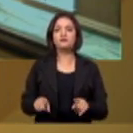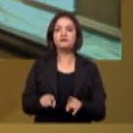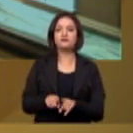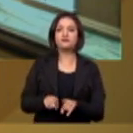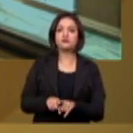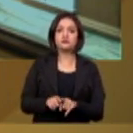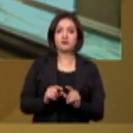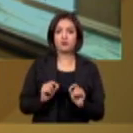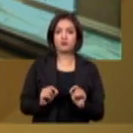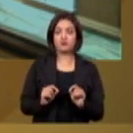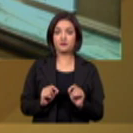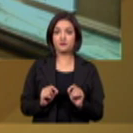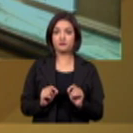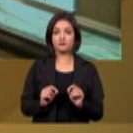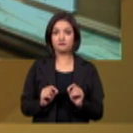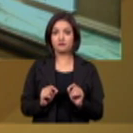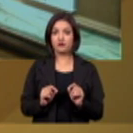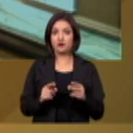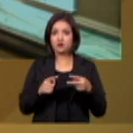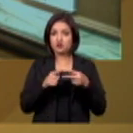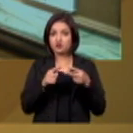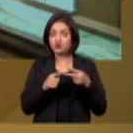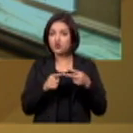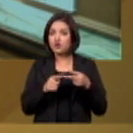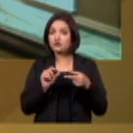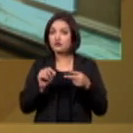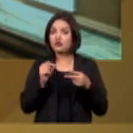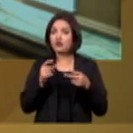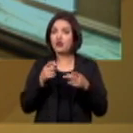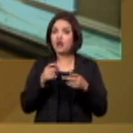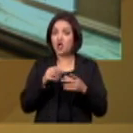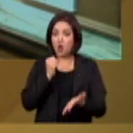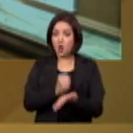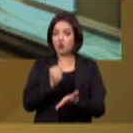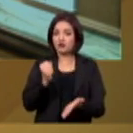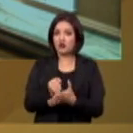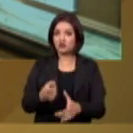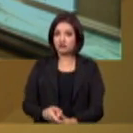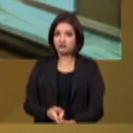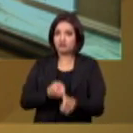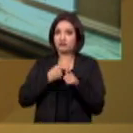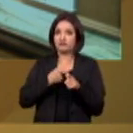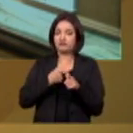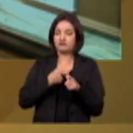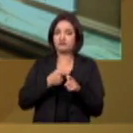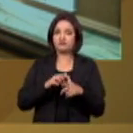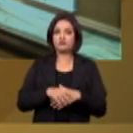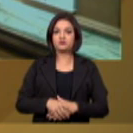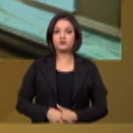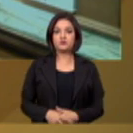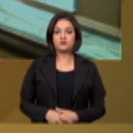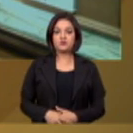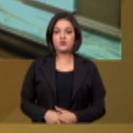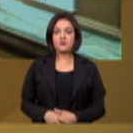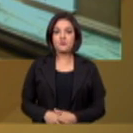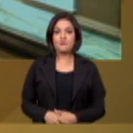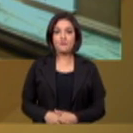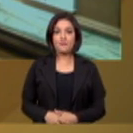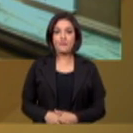nos dois primeiro caso a sustação de comprar e